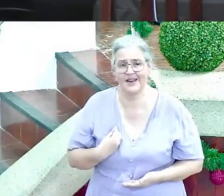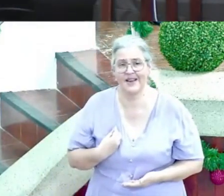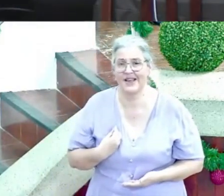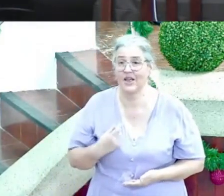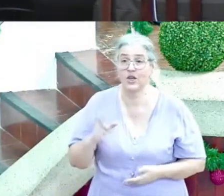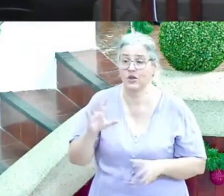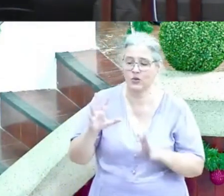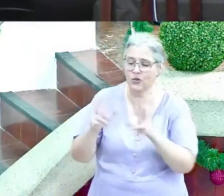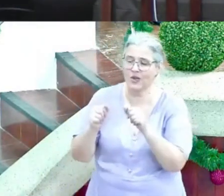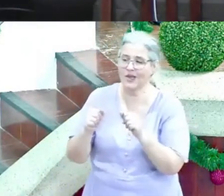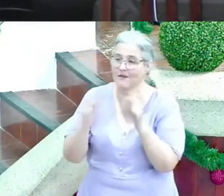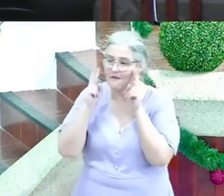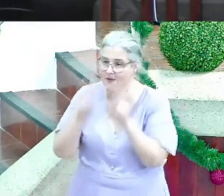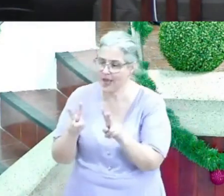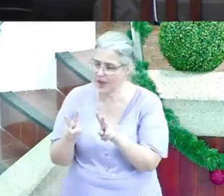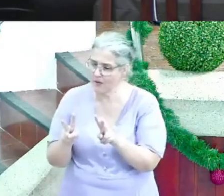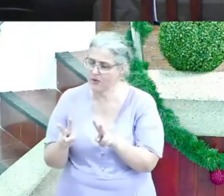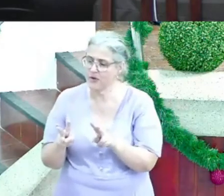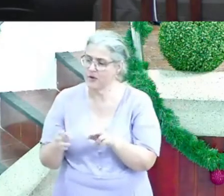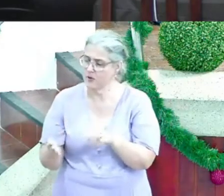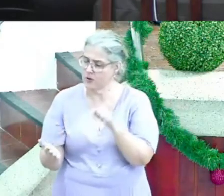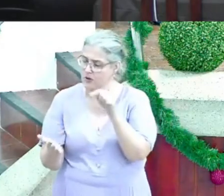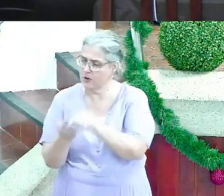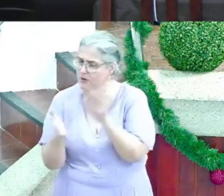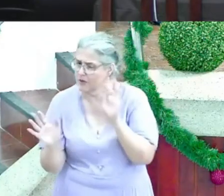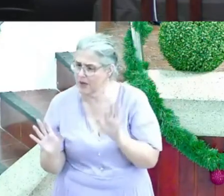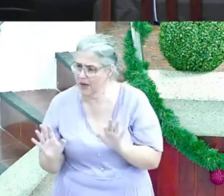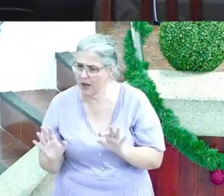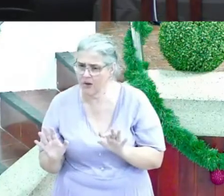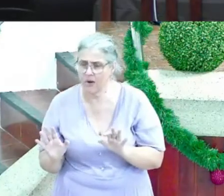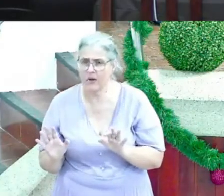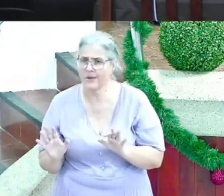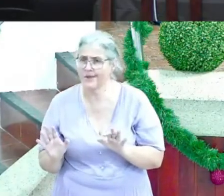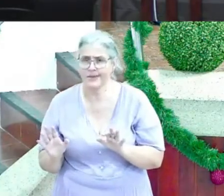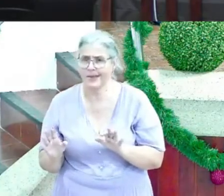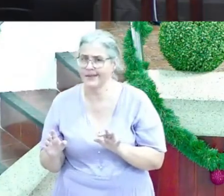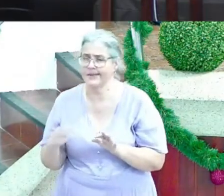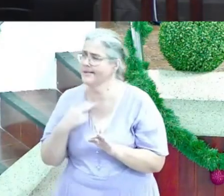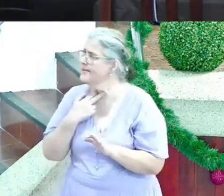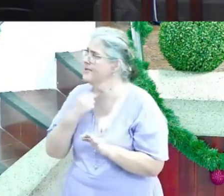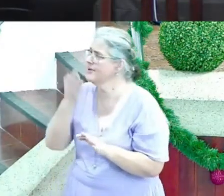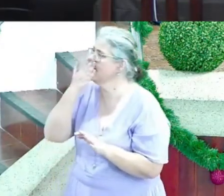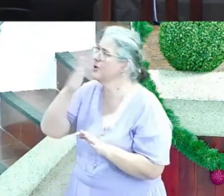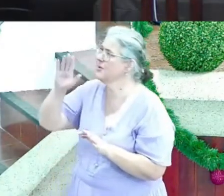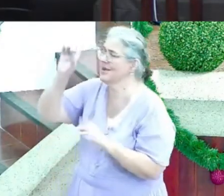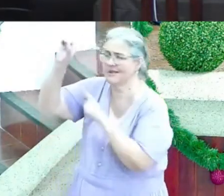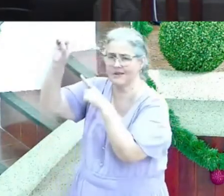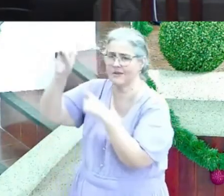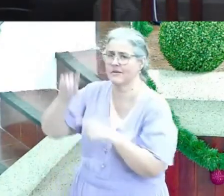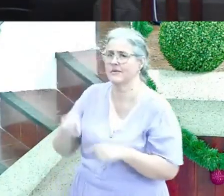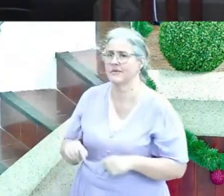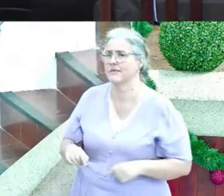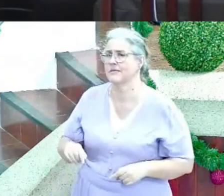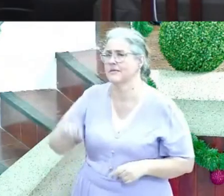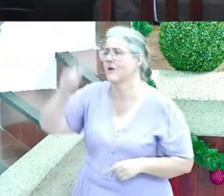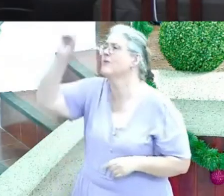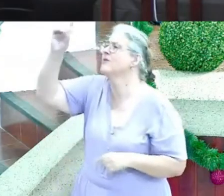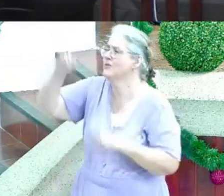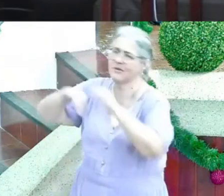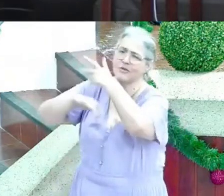que cremos, não nas promessas de Deus, não no sobrenatural.